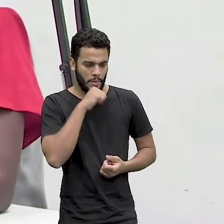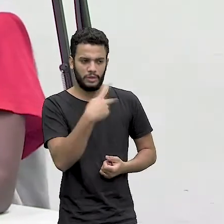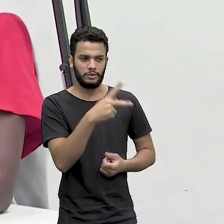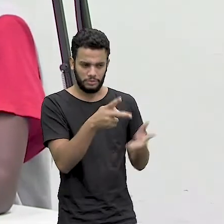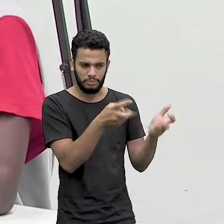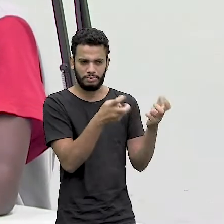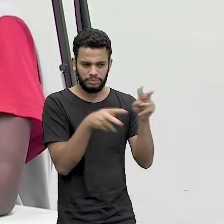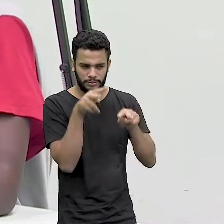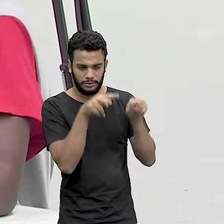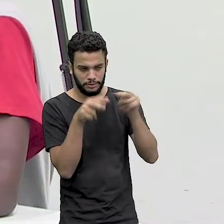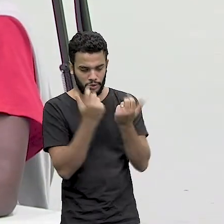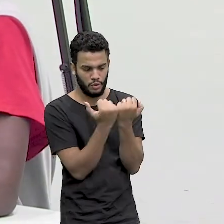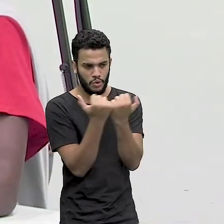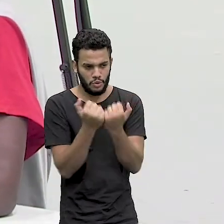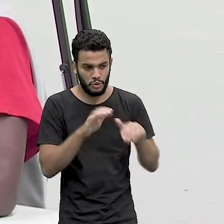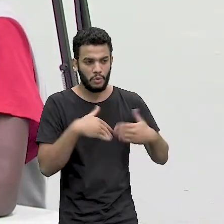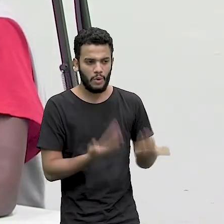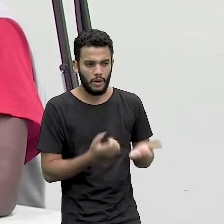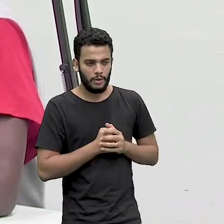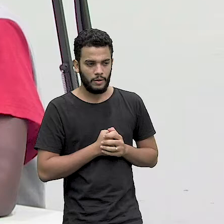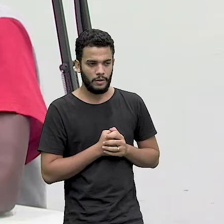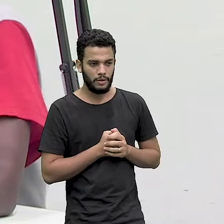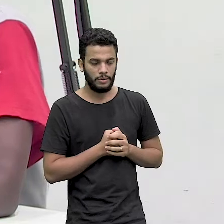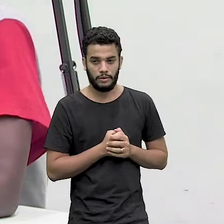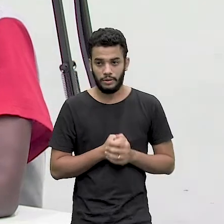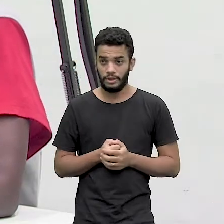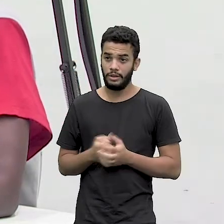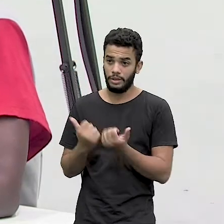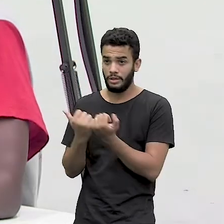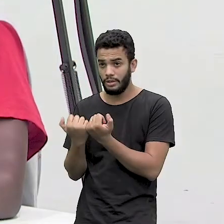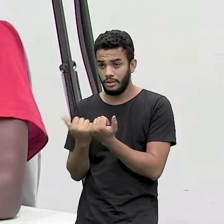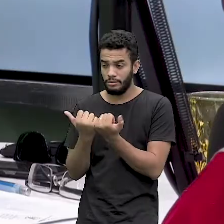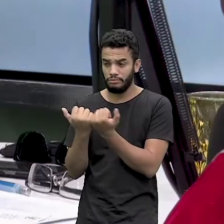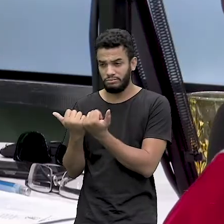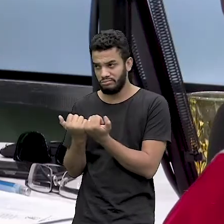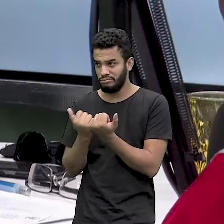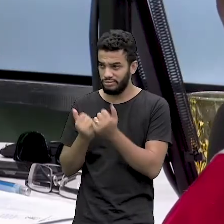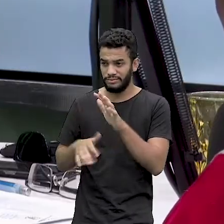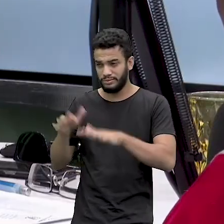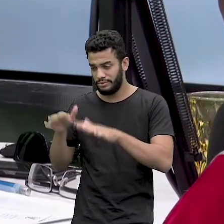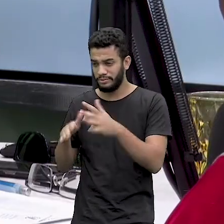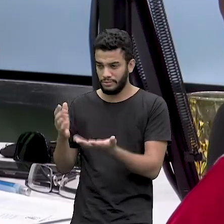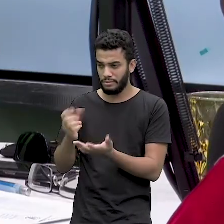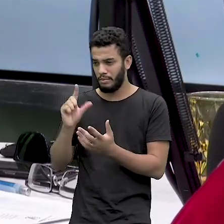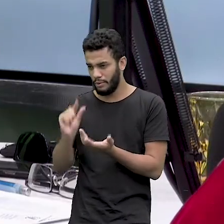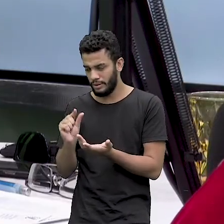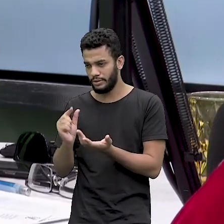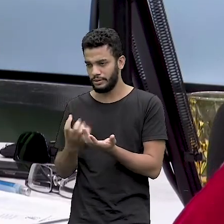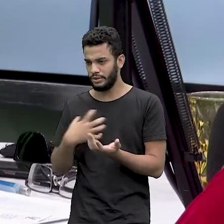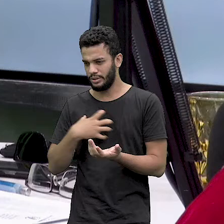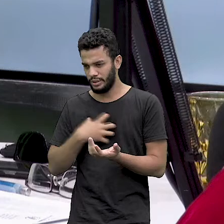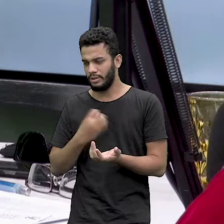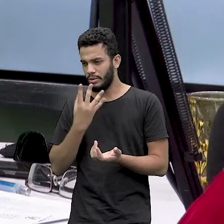que Alguns você usa, jogos, que você sim. joga. Tá. Ele está aprendendo a gerenciar, né? A mãe dele está ensinando ele a gerenciar o